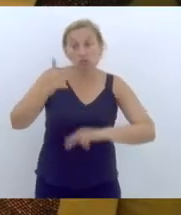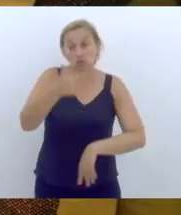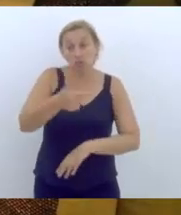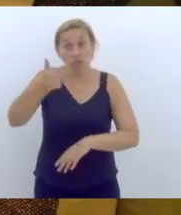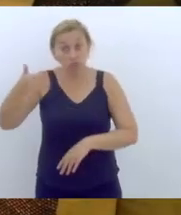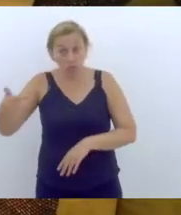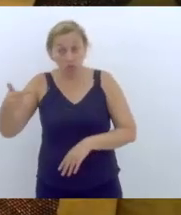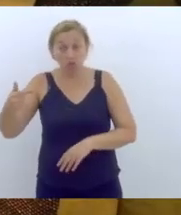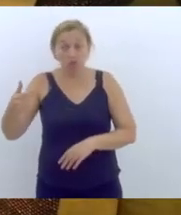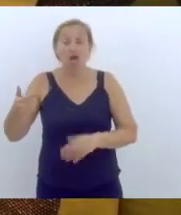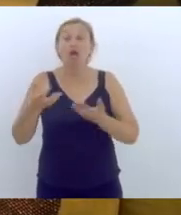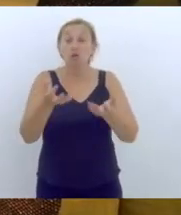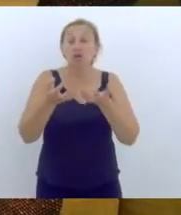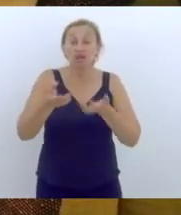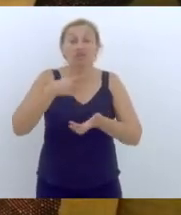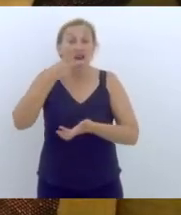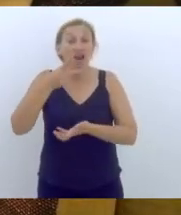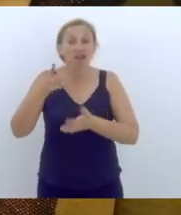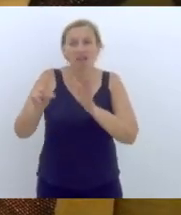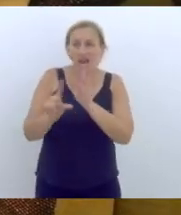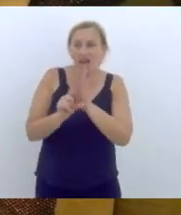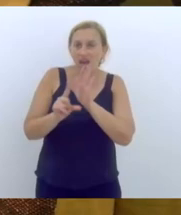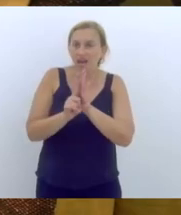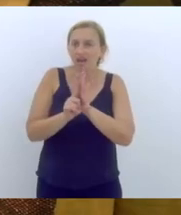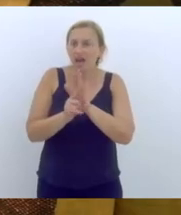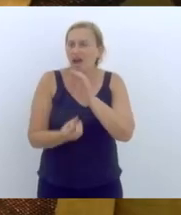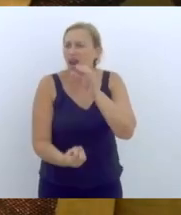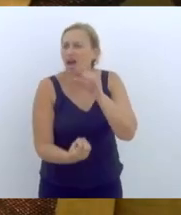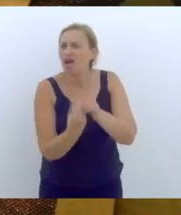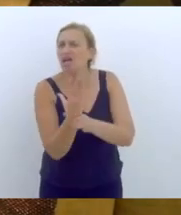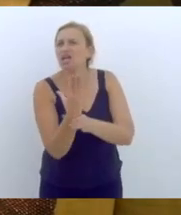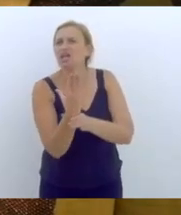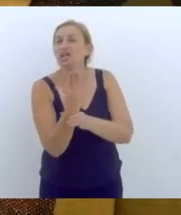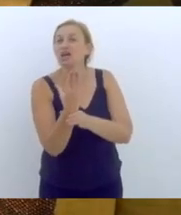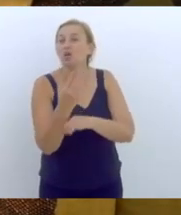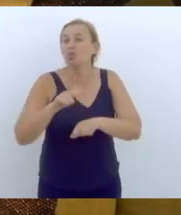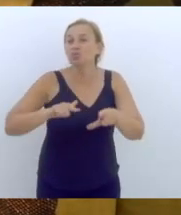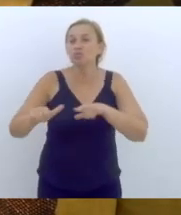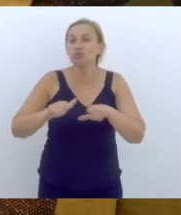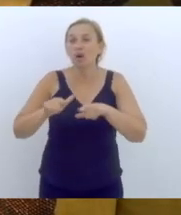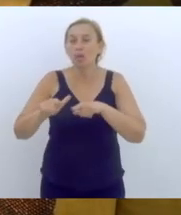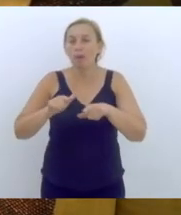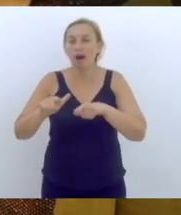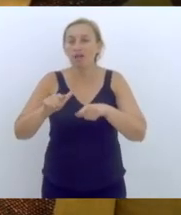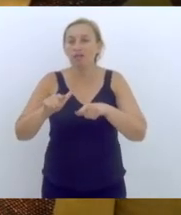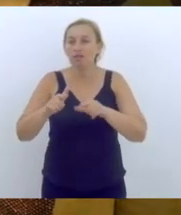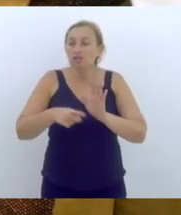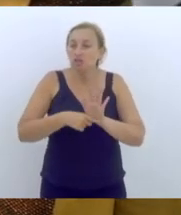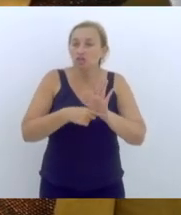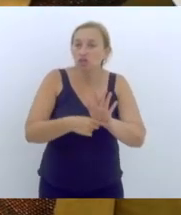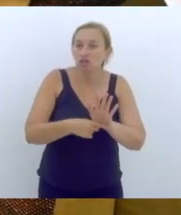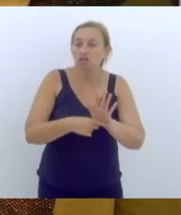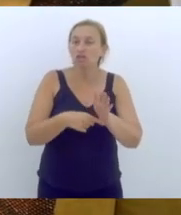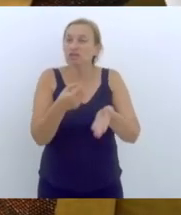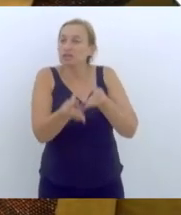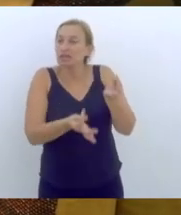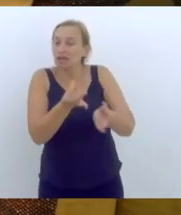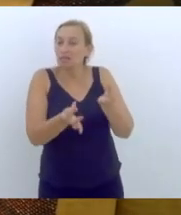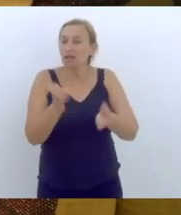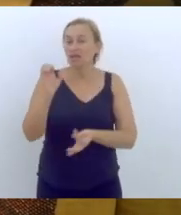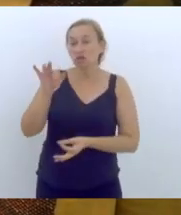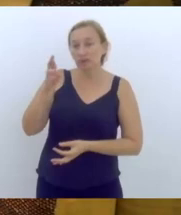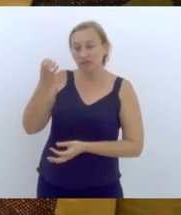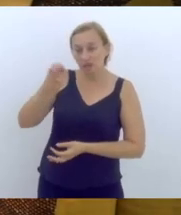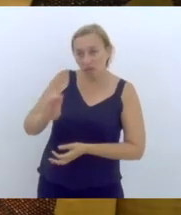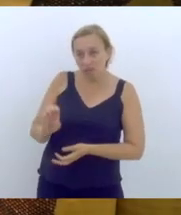queria destacar essa lei, que ela cria o serviço de atendimento e tratamento de endometriose na forma que